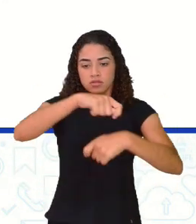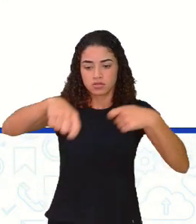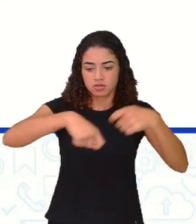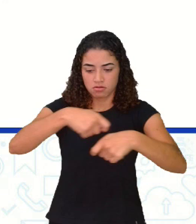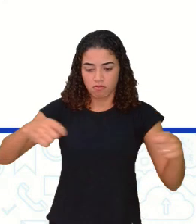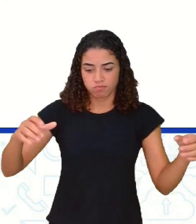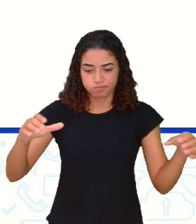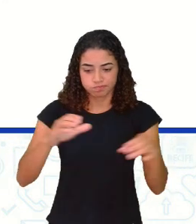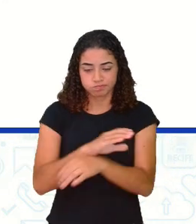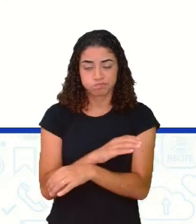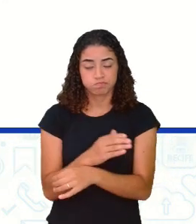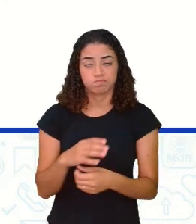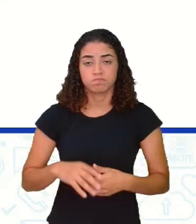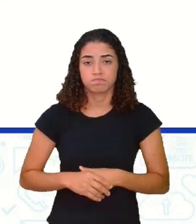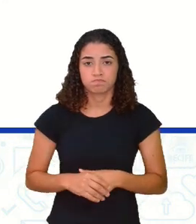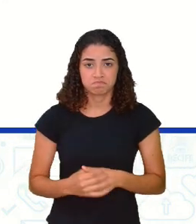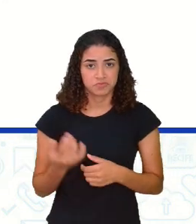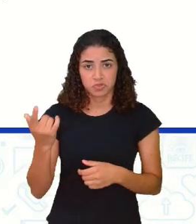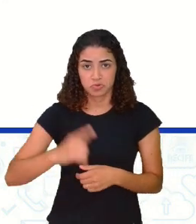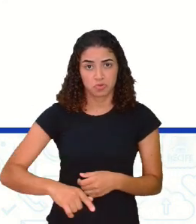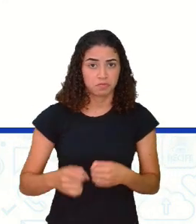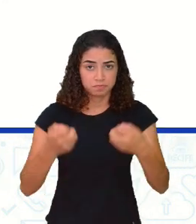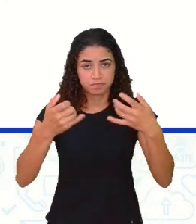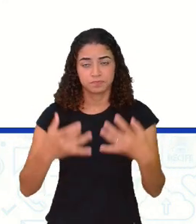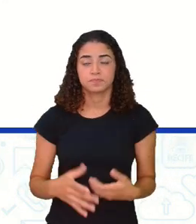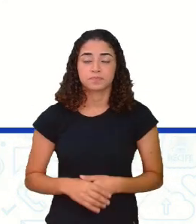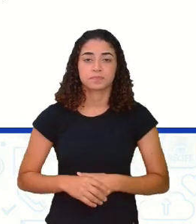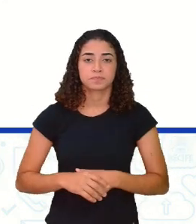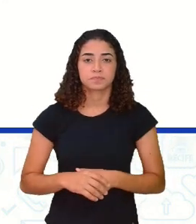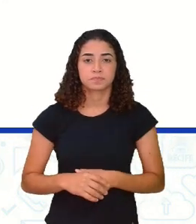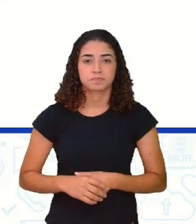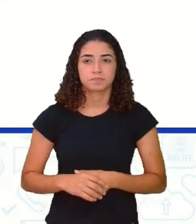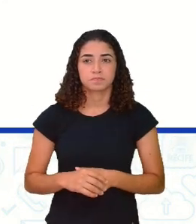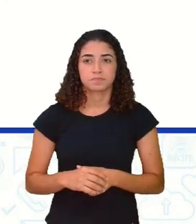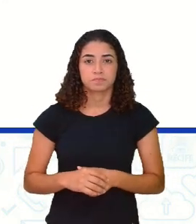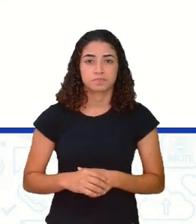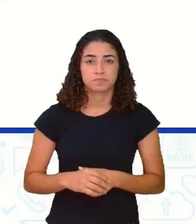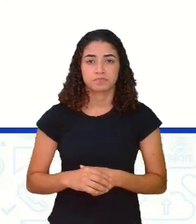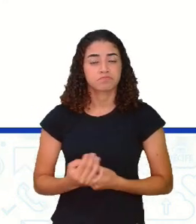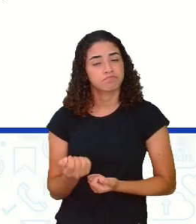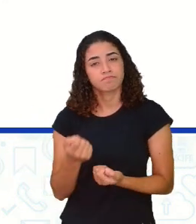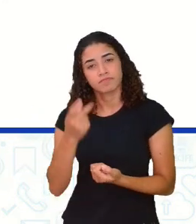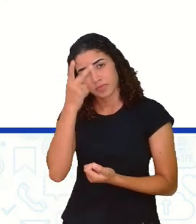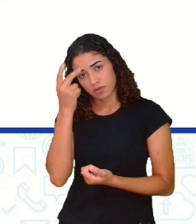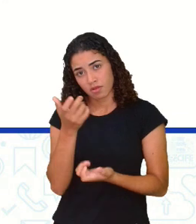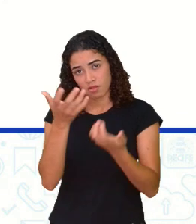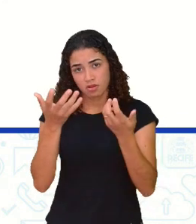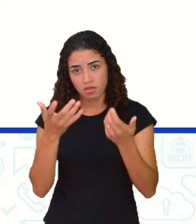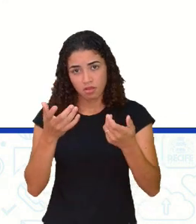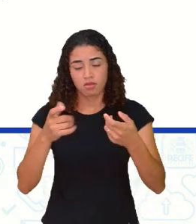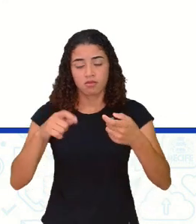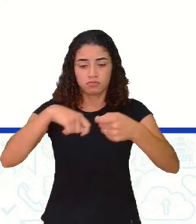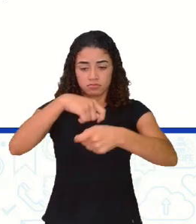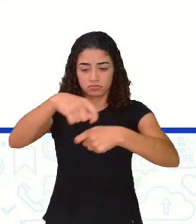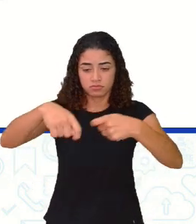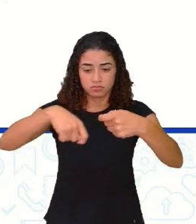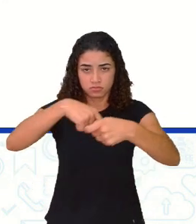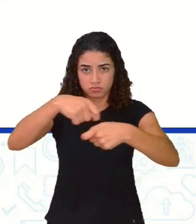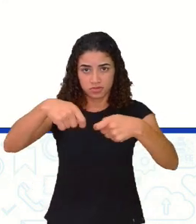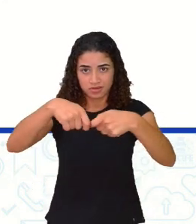tampa? Vamos repetir aqui a pergunta. A questão. Deseja-se pregar uma